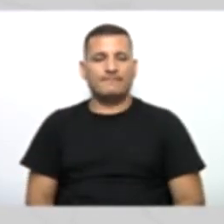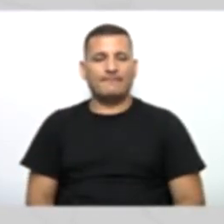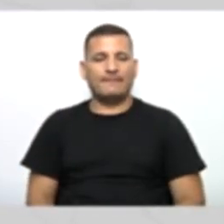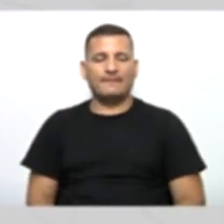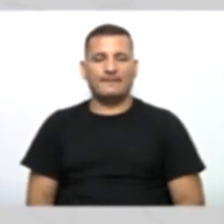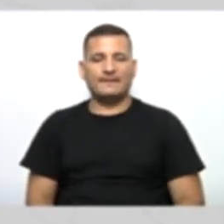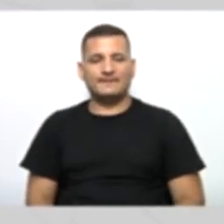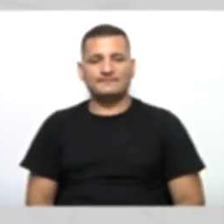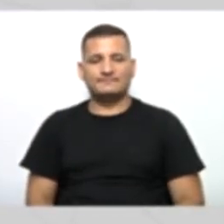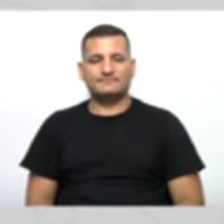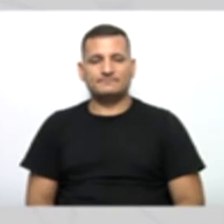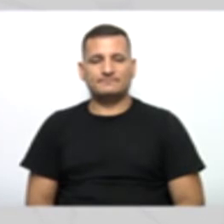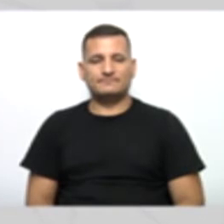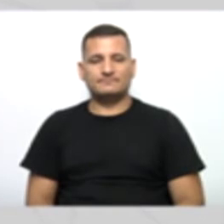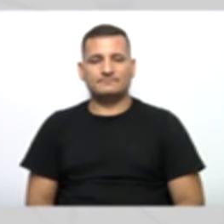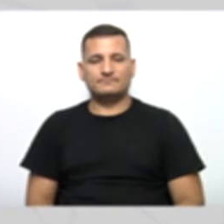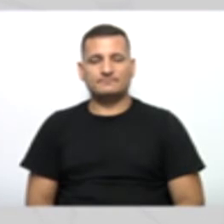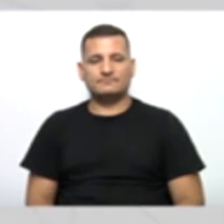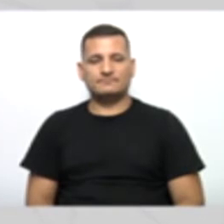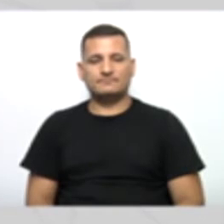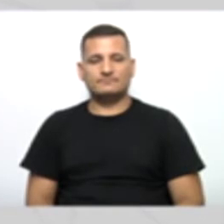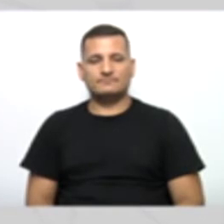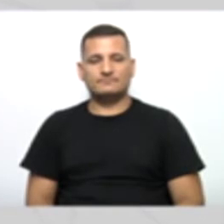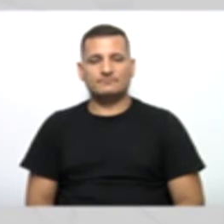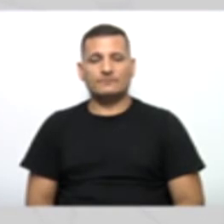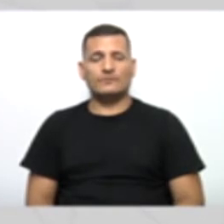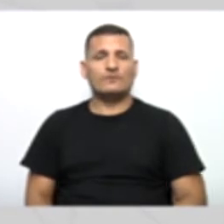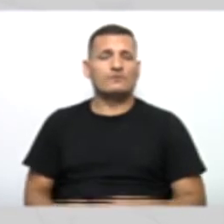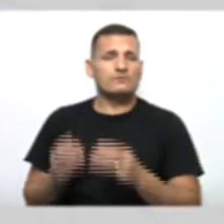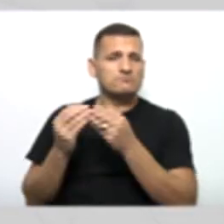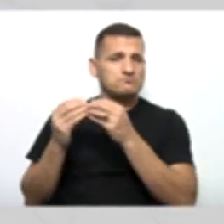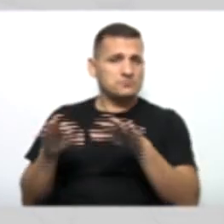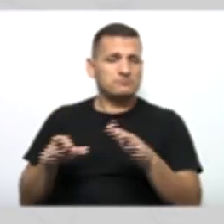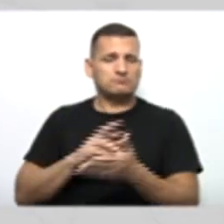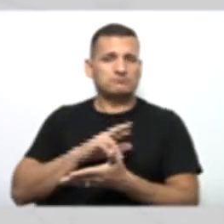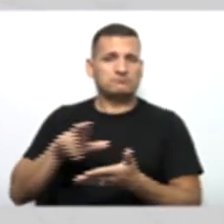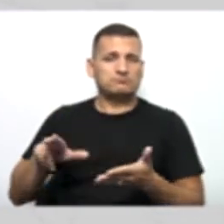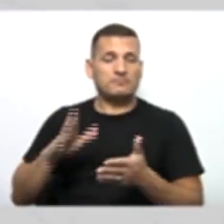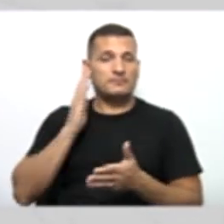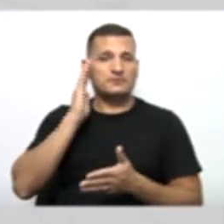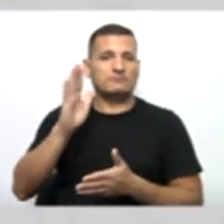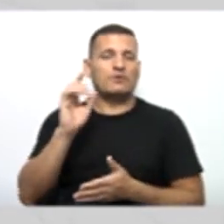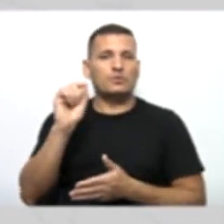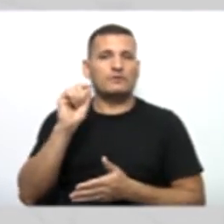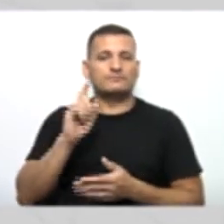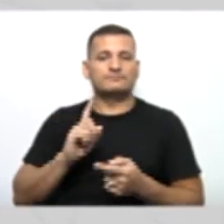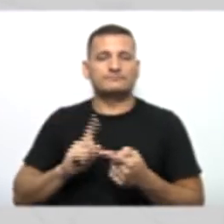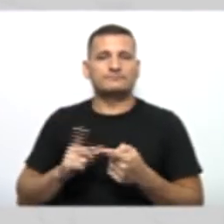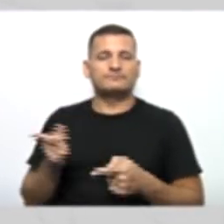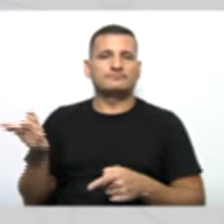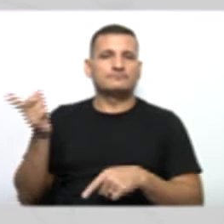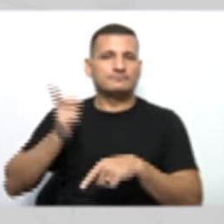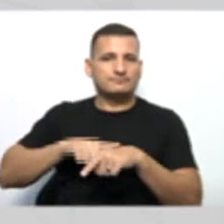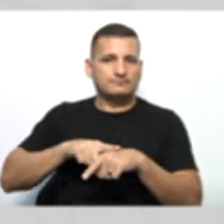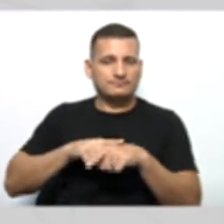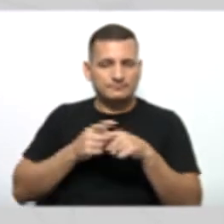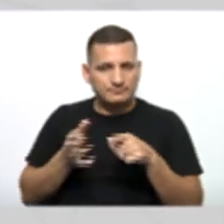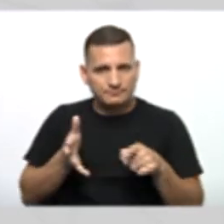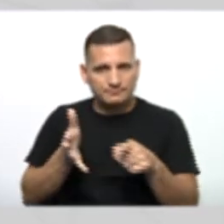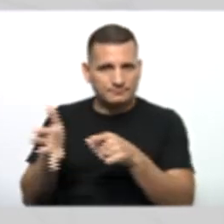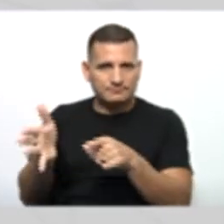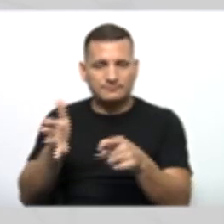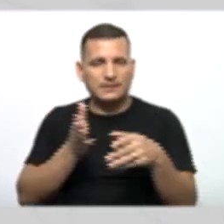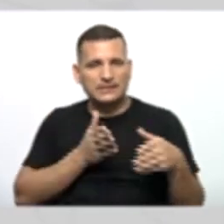ter inúmeros impactos, mas os principais deles são a contaminação dos lagos, do